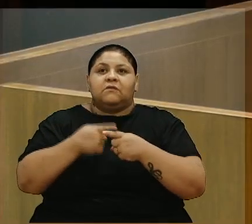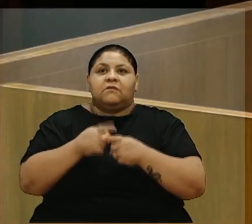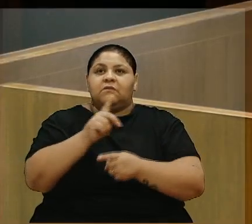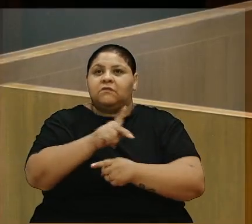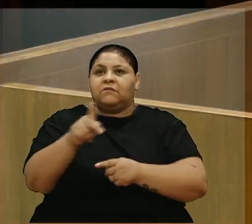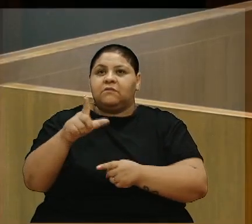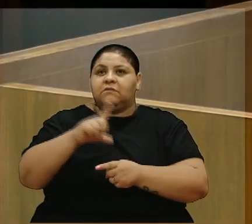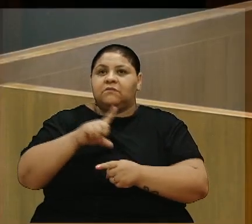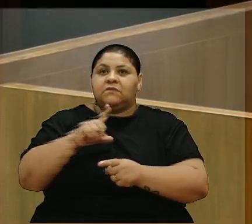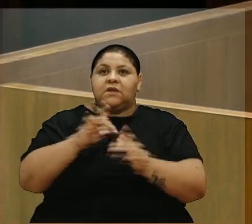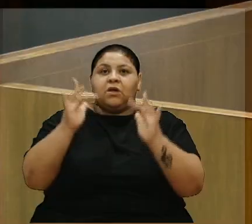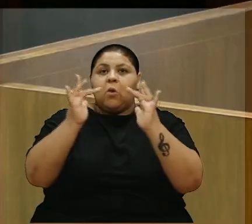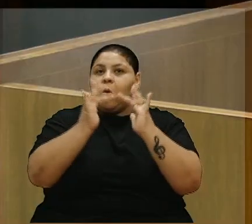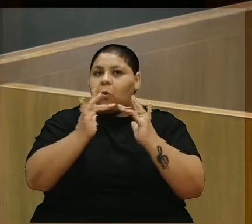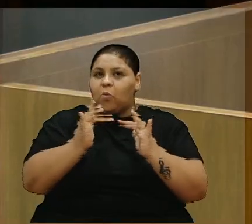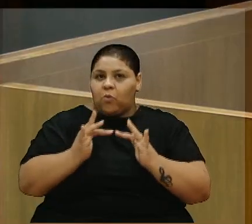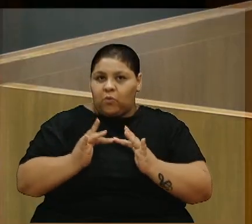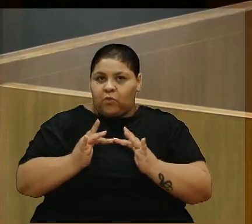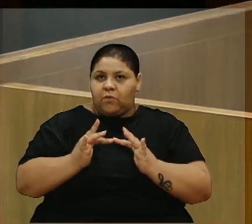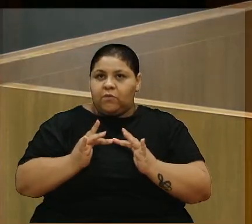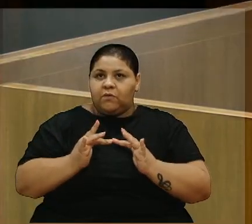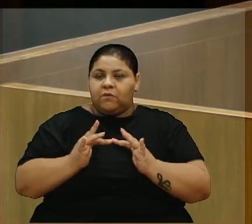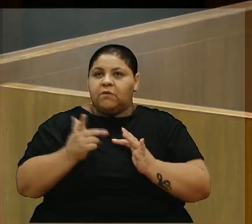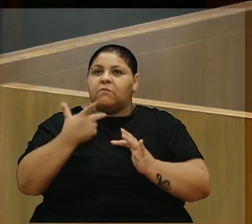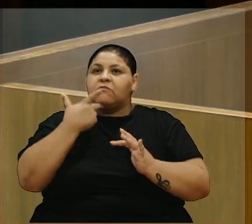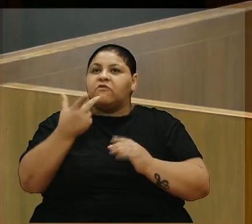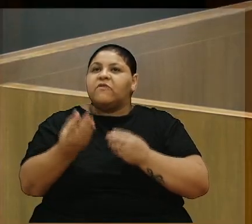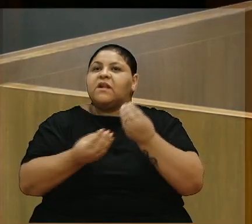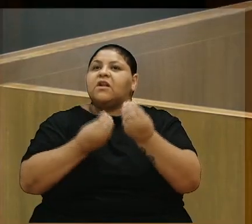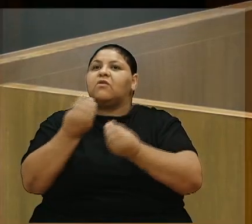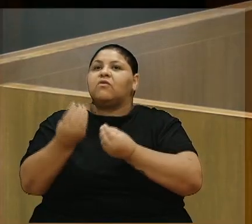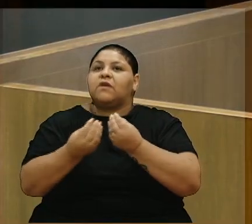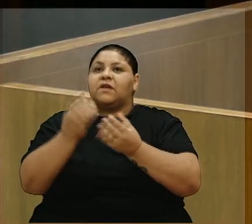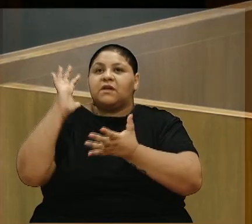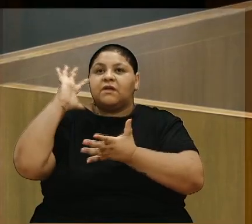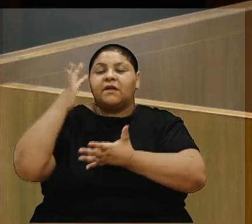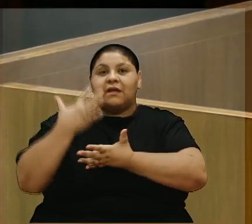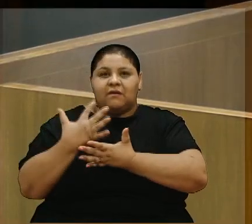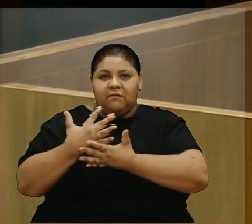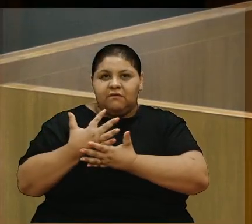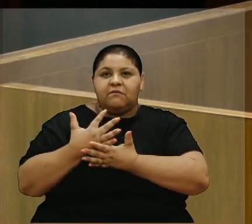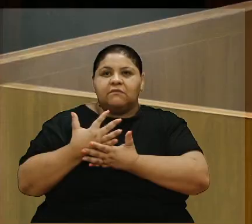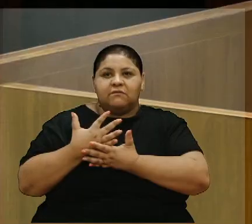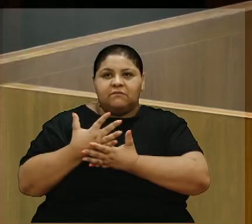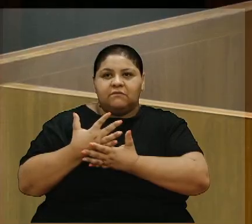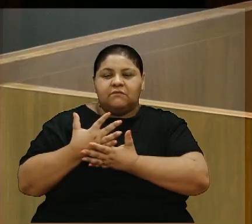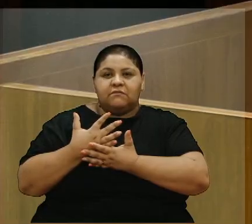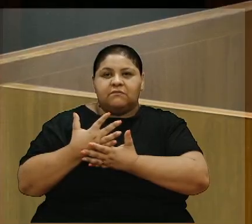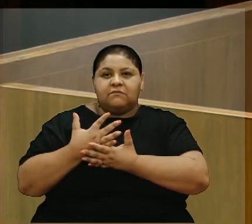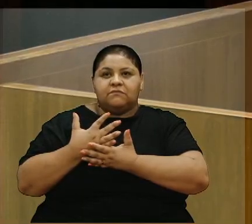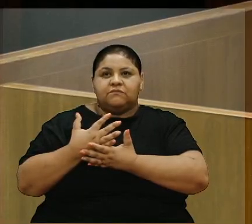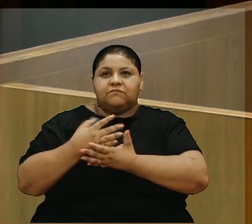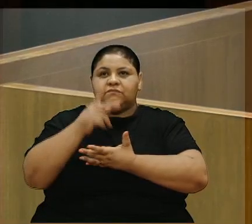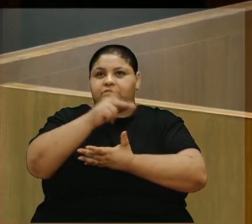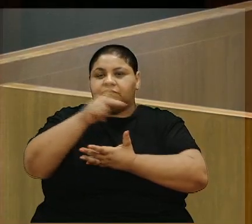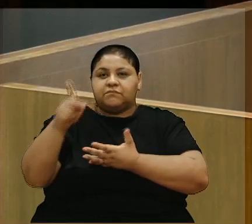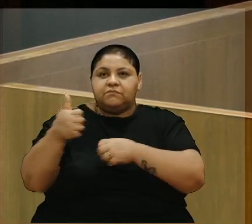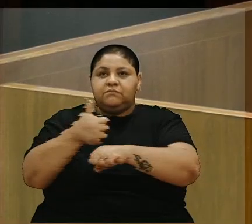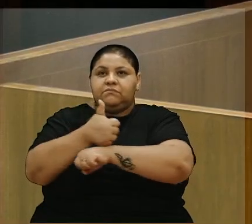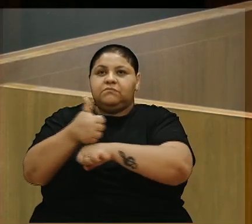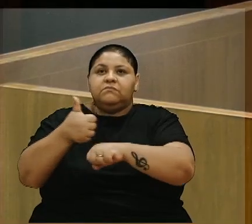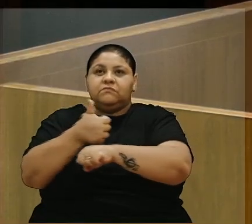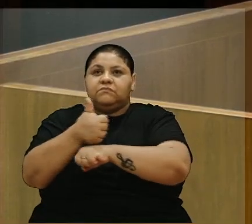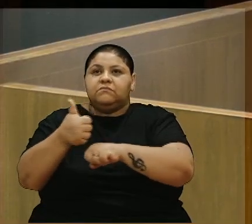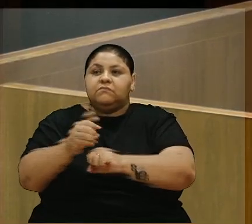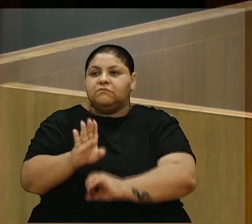professoras não têm contato, né, para dizer o que realmente está acontecendo. Então, as professoras, os profissionais acabam